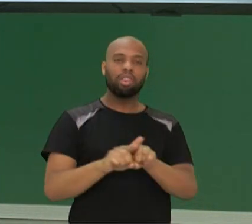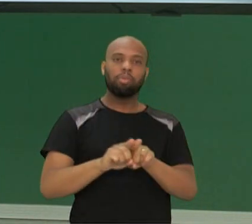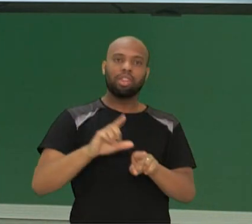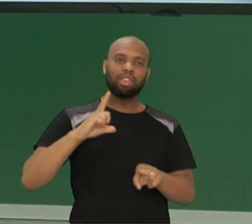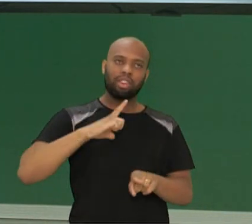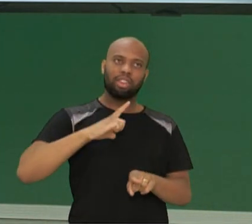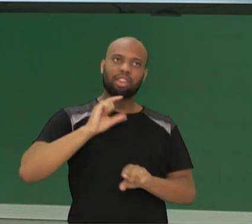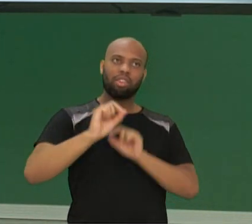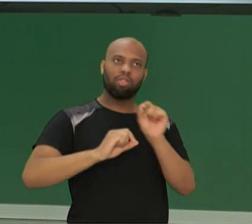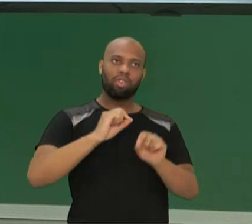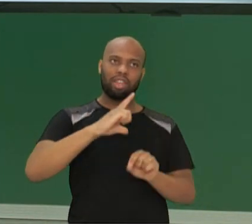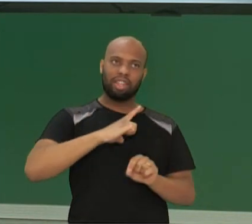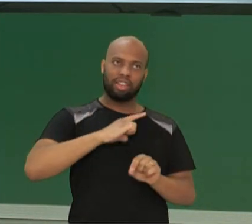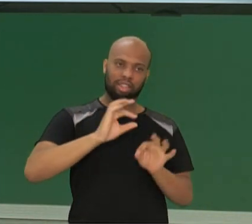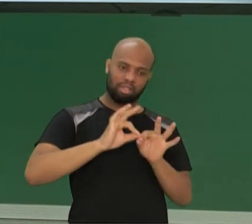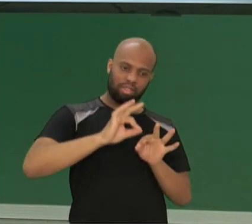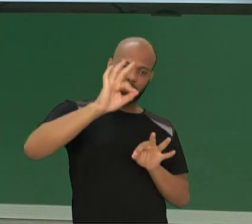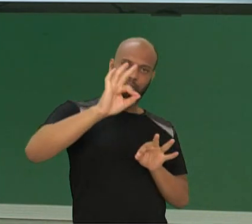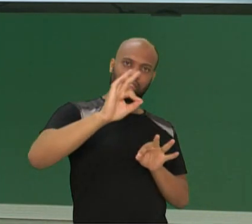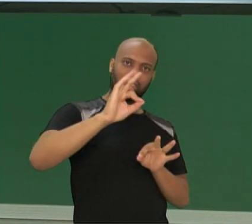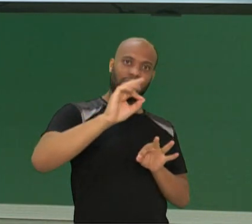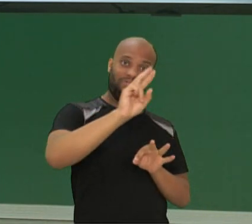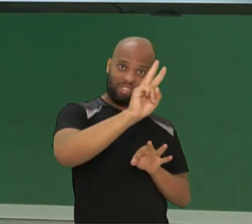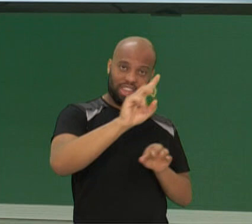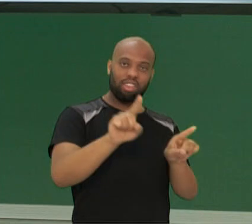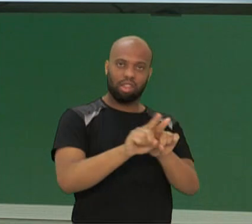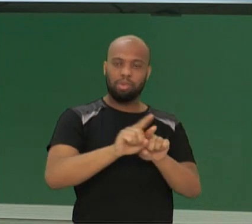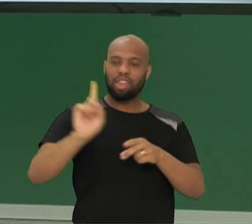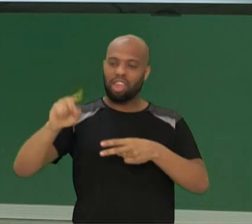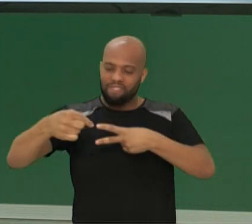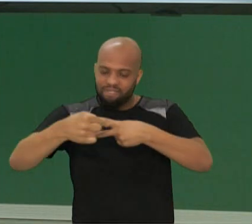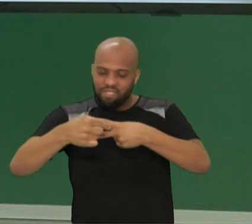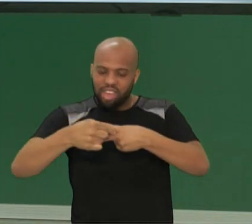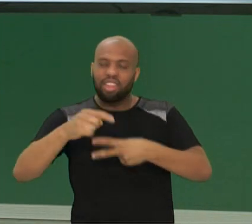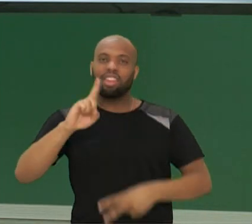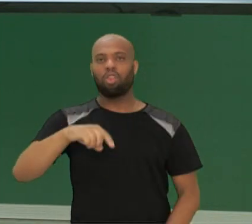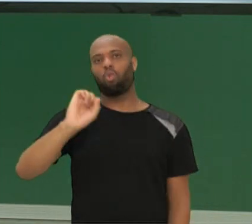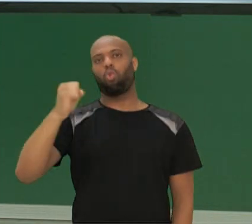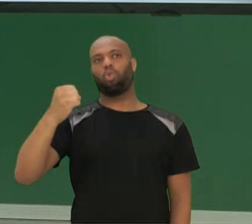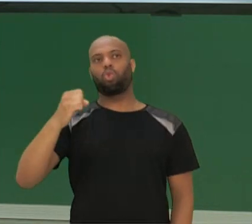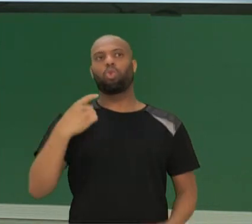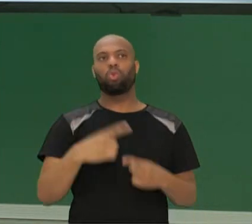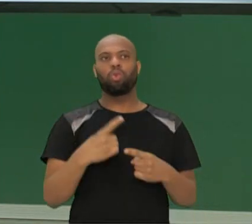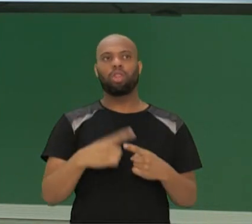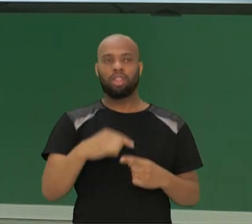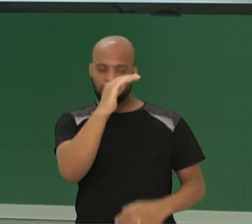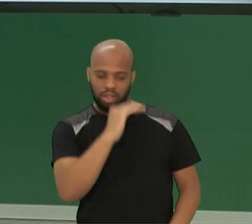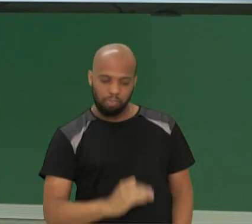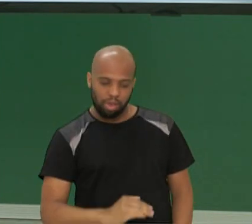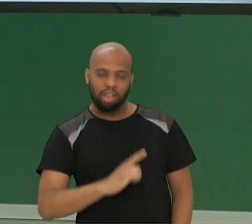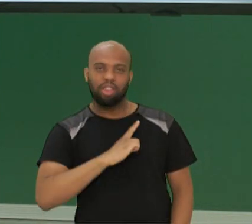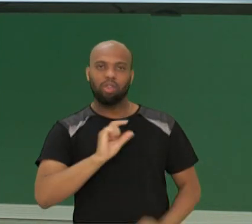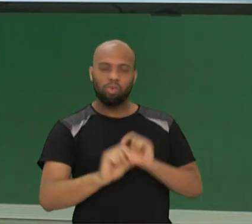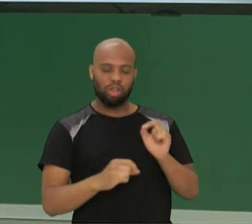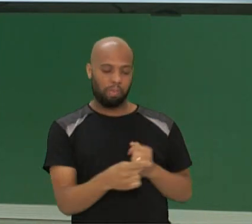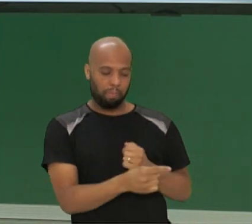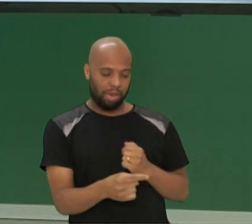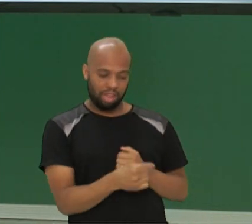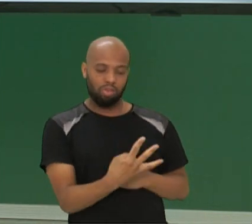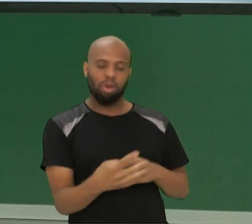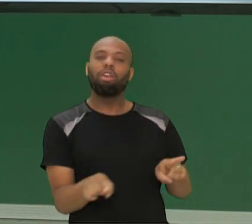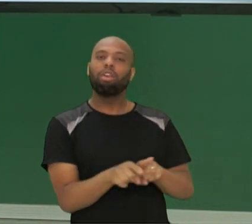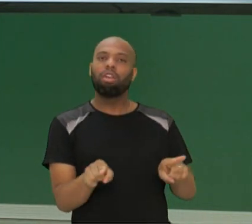O vértice está aqui no 8, ele está indicado na nossa figura. Aqui, o vértice está no menos 4, que